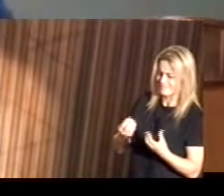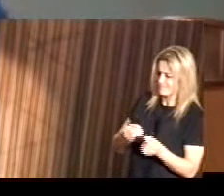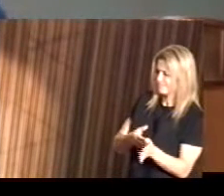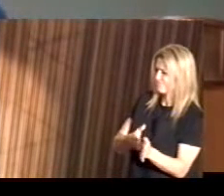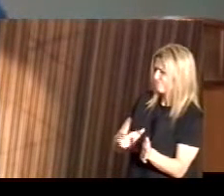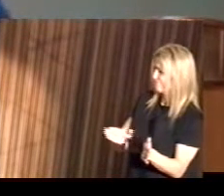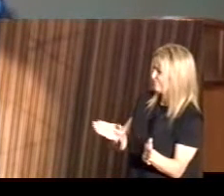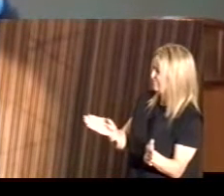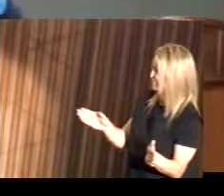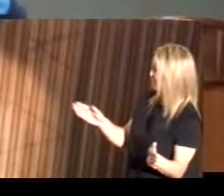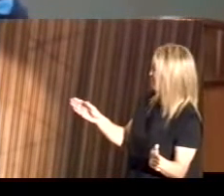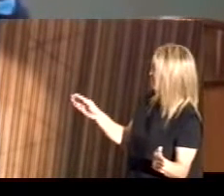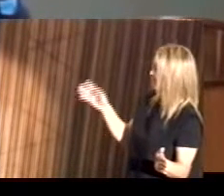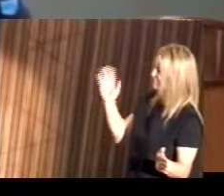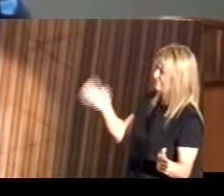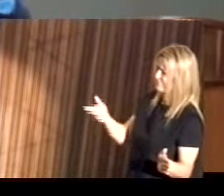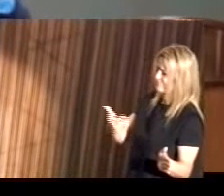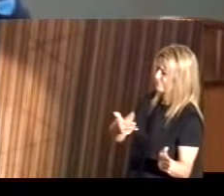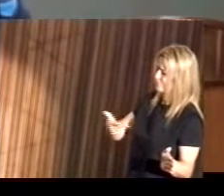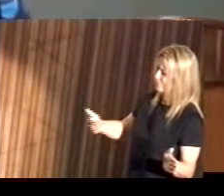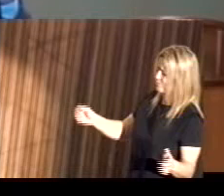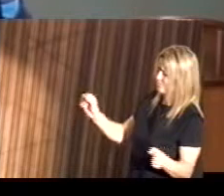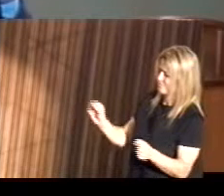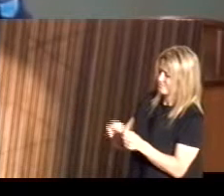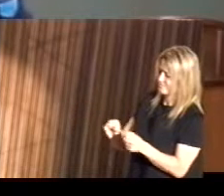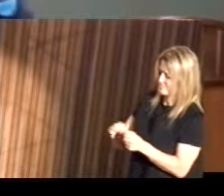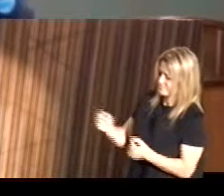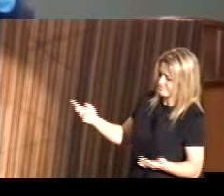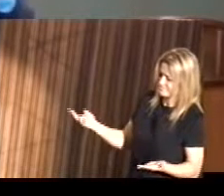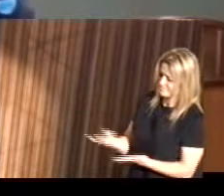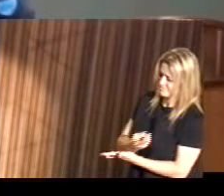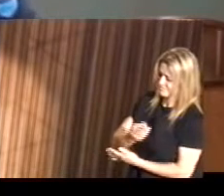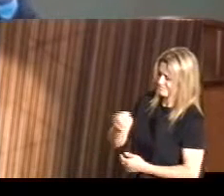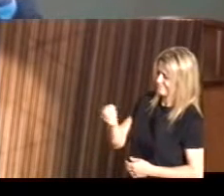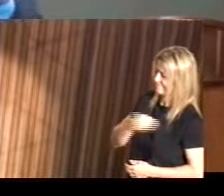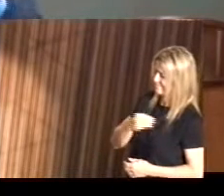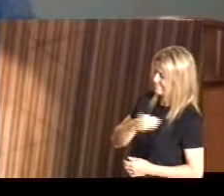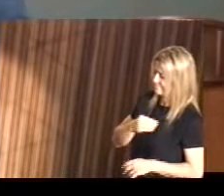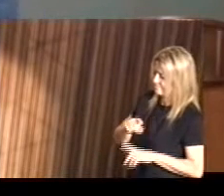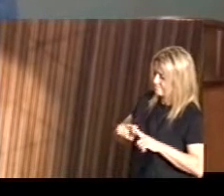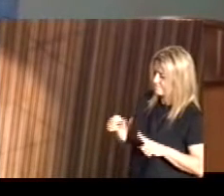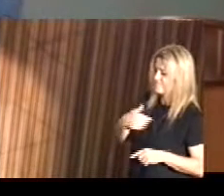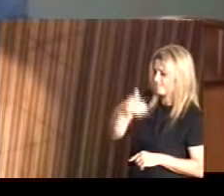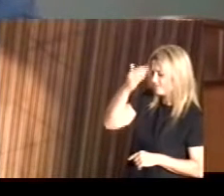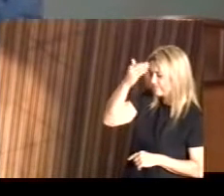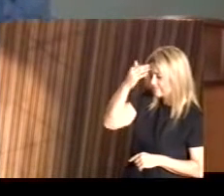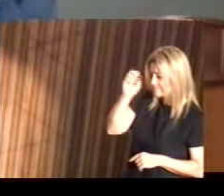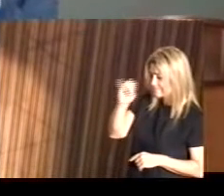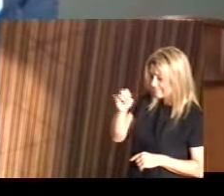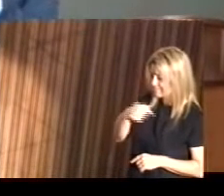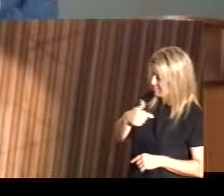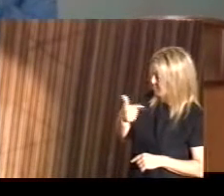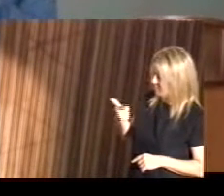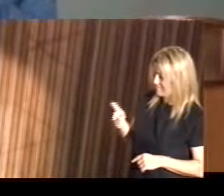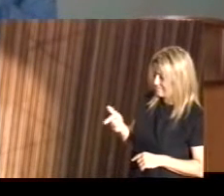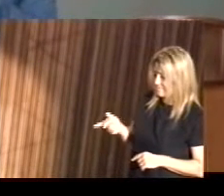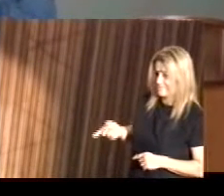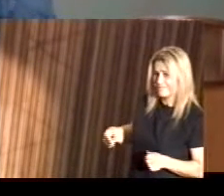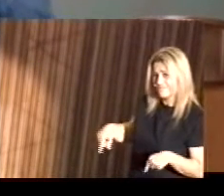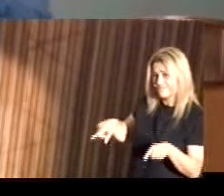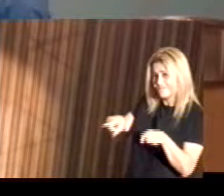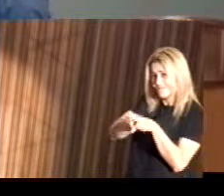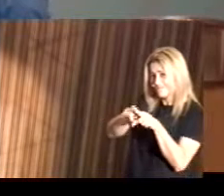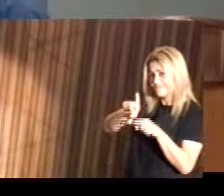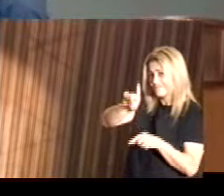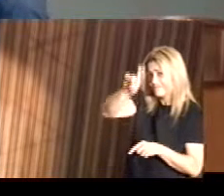minha vida, mas eu sei que eu não vou ser feliz se eu não voltar para Jesus.